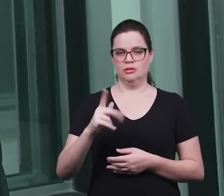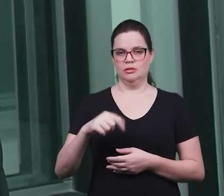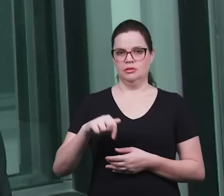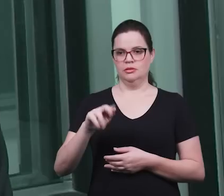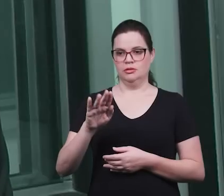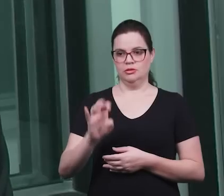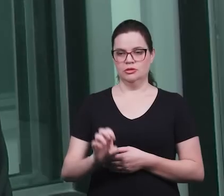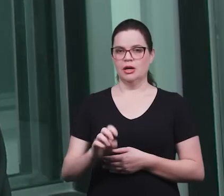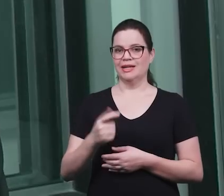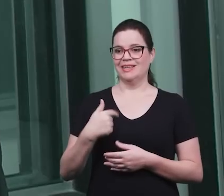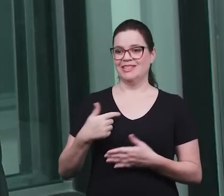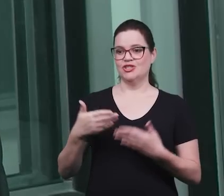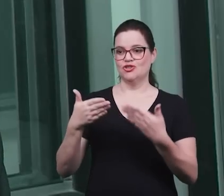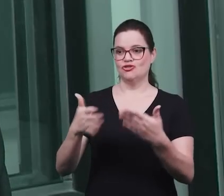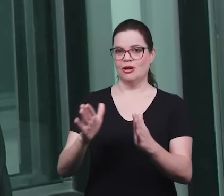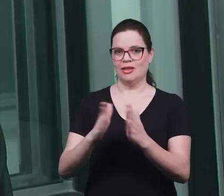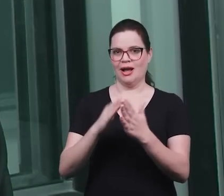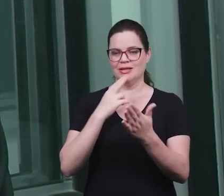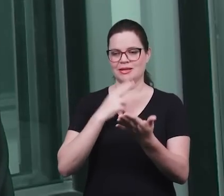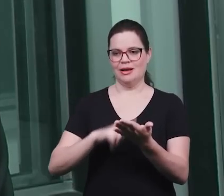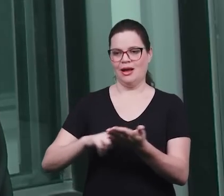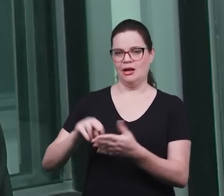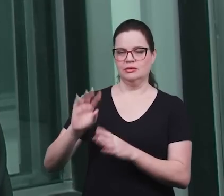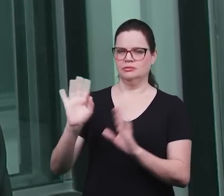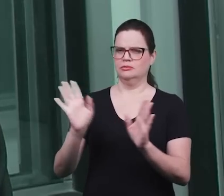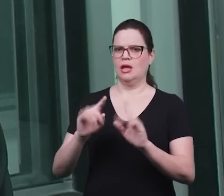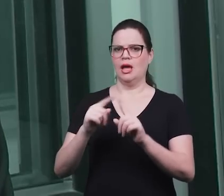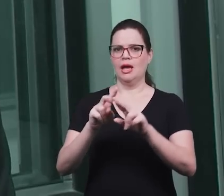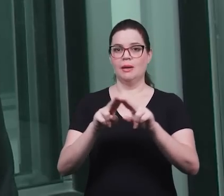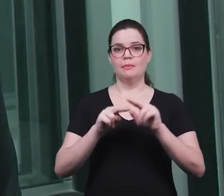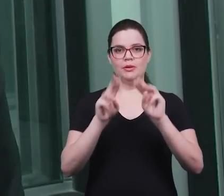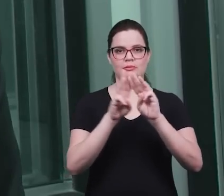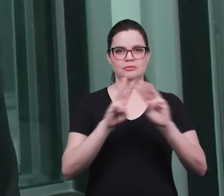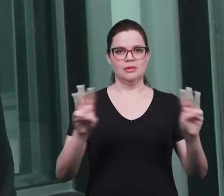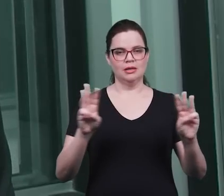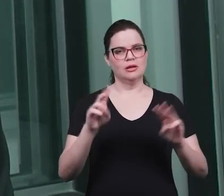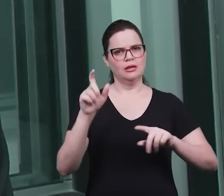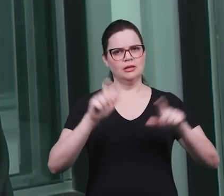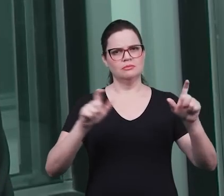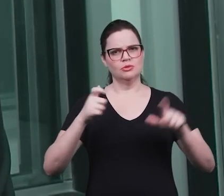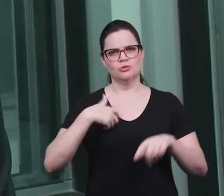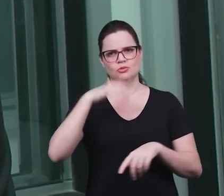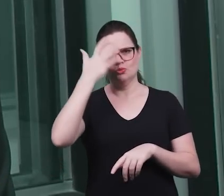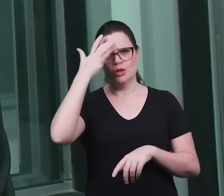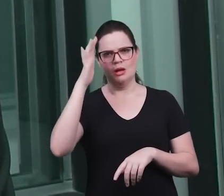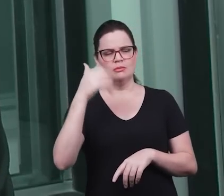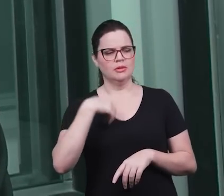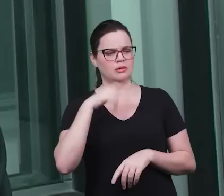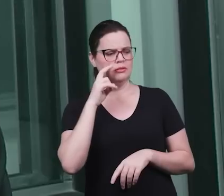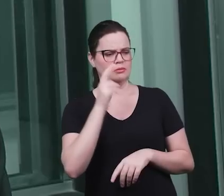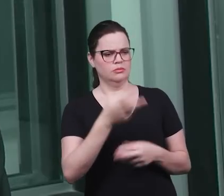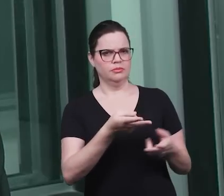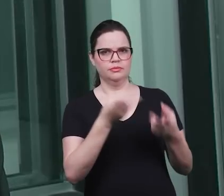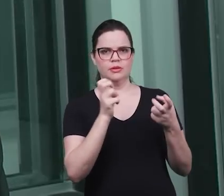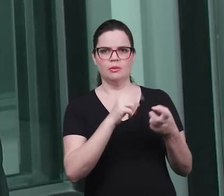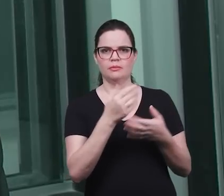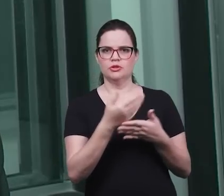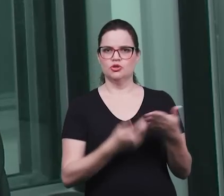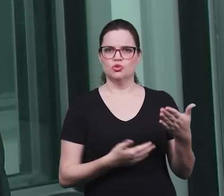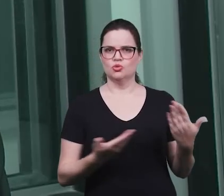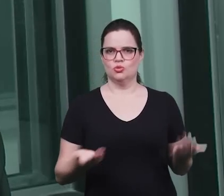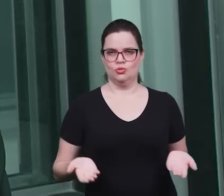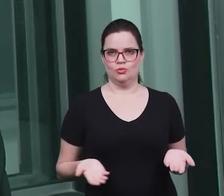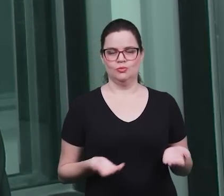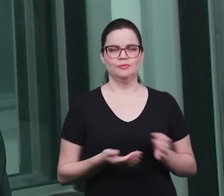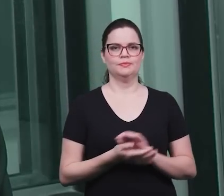Meu INSS, muitas das pessoas não averiguaram ou não conseguiram identificar esses descontos.